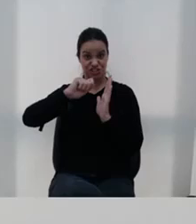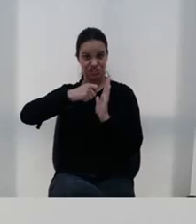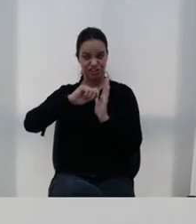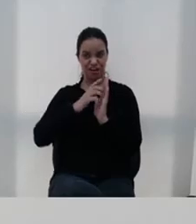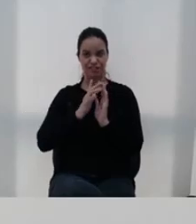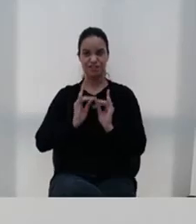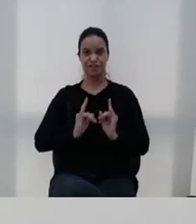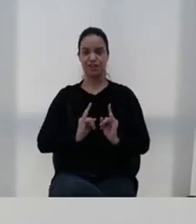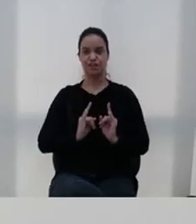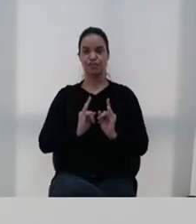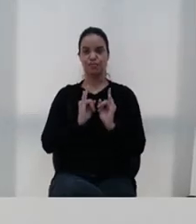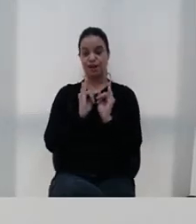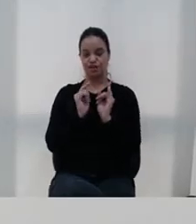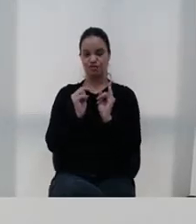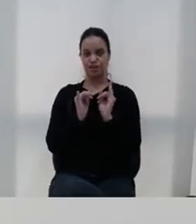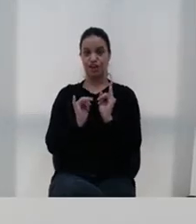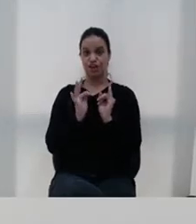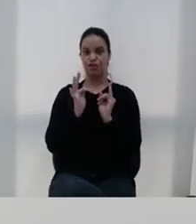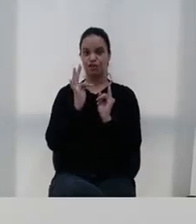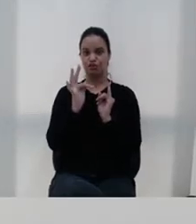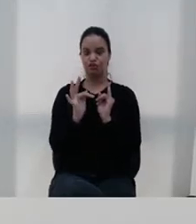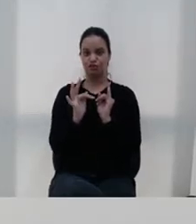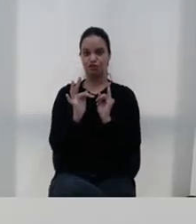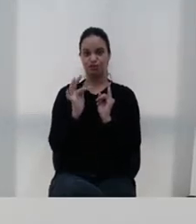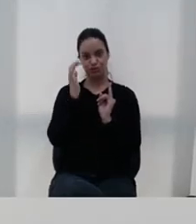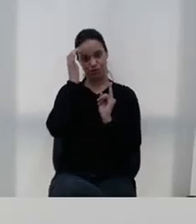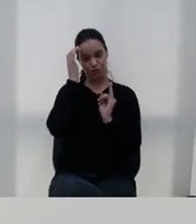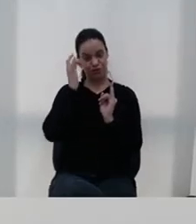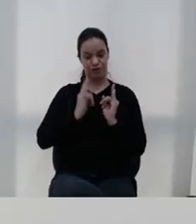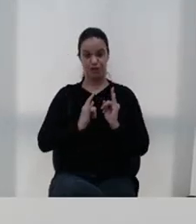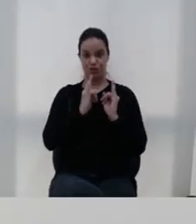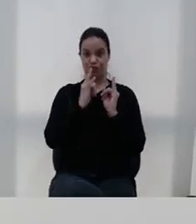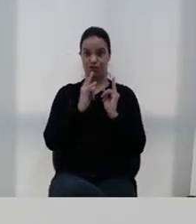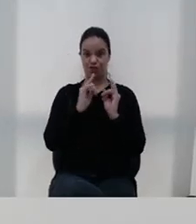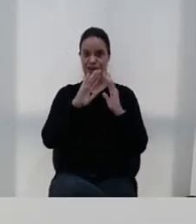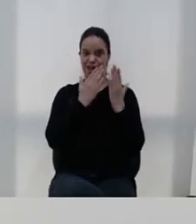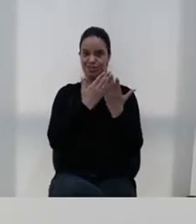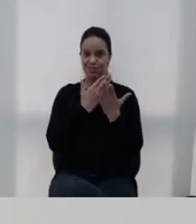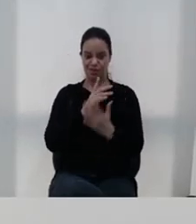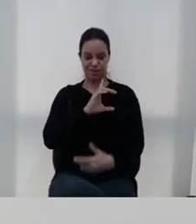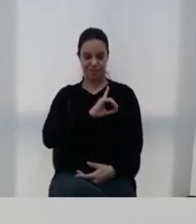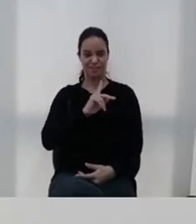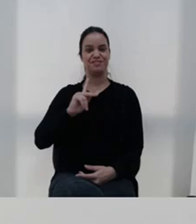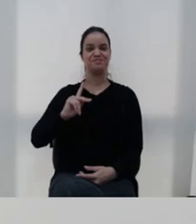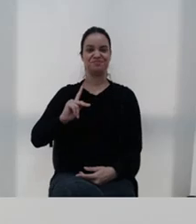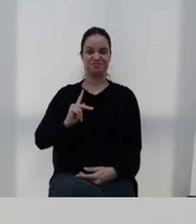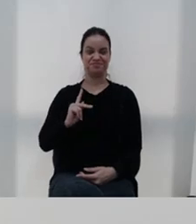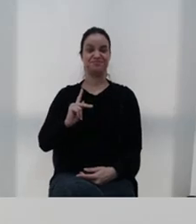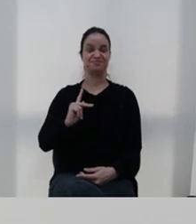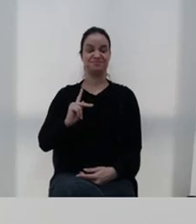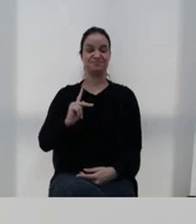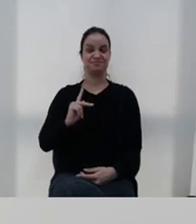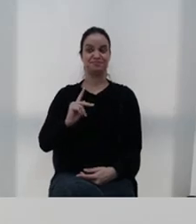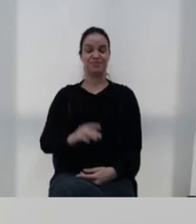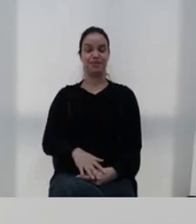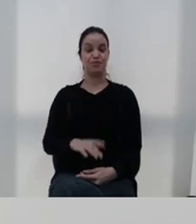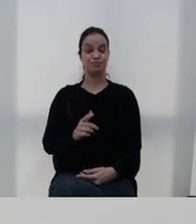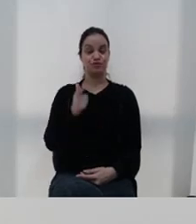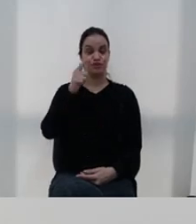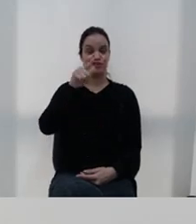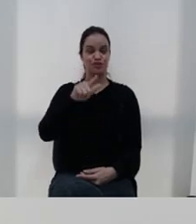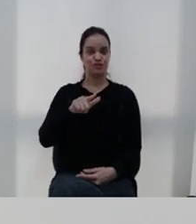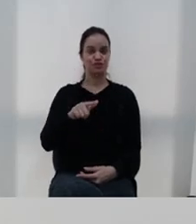prédio em que futuramente sediará a Escola da Defensoria Pública. Fica de novo aqui a